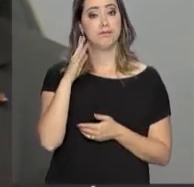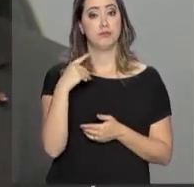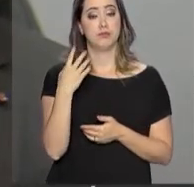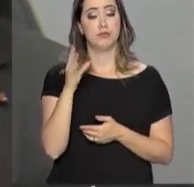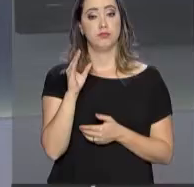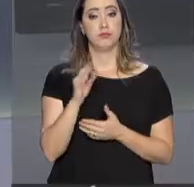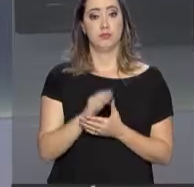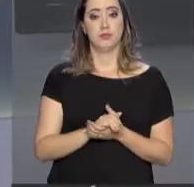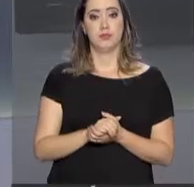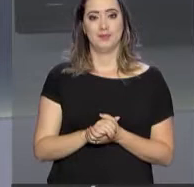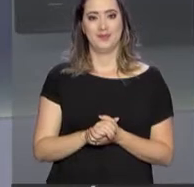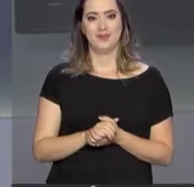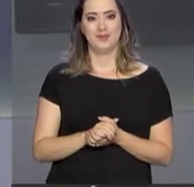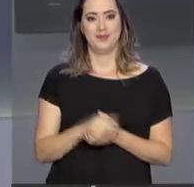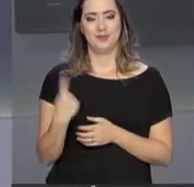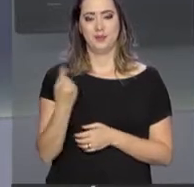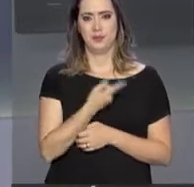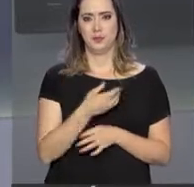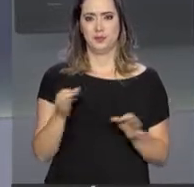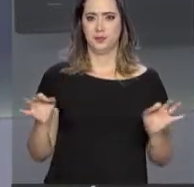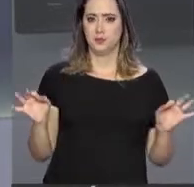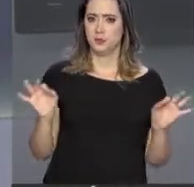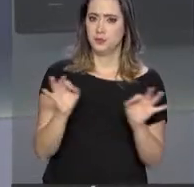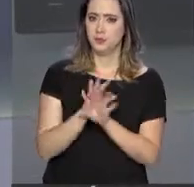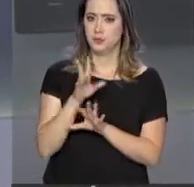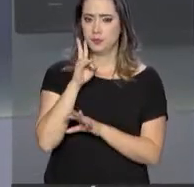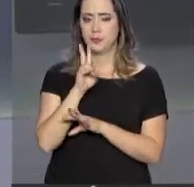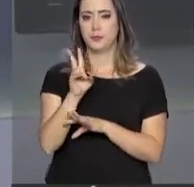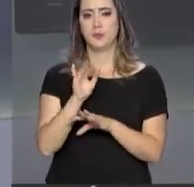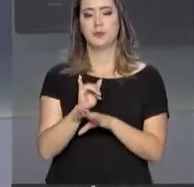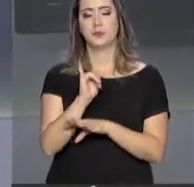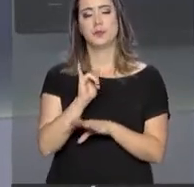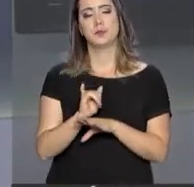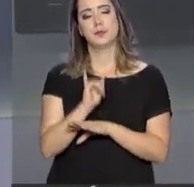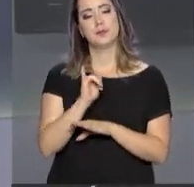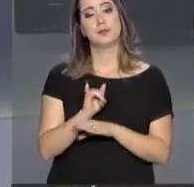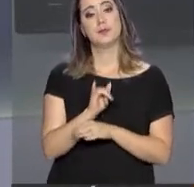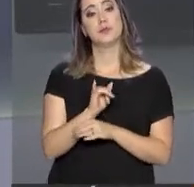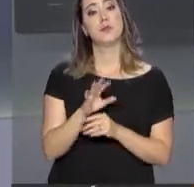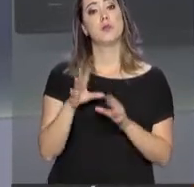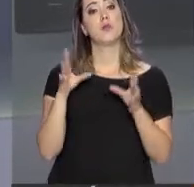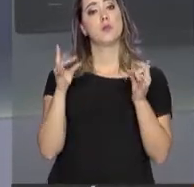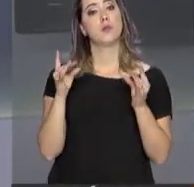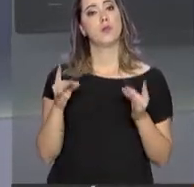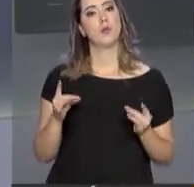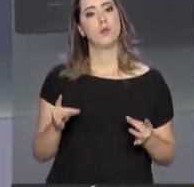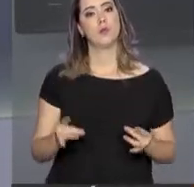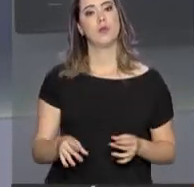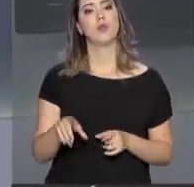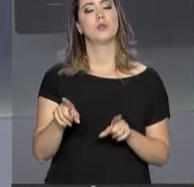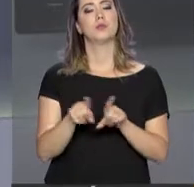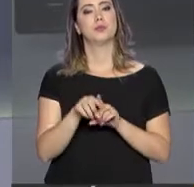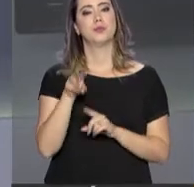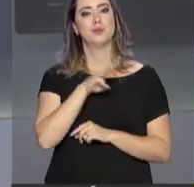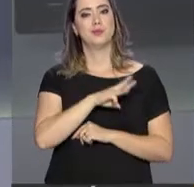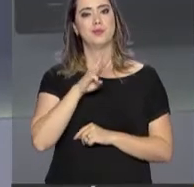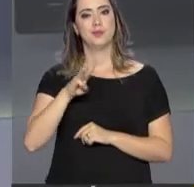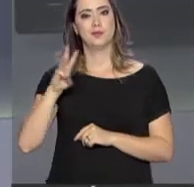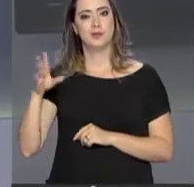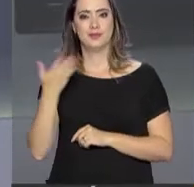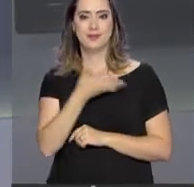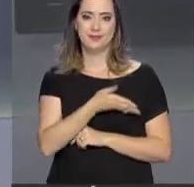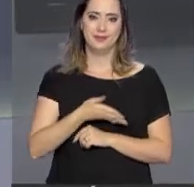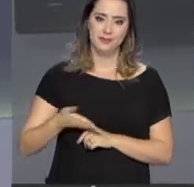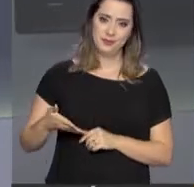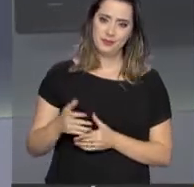nossa atenção e nós ficamos por aqui você pode rever as reportagens no youtube e toda a nossa programação também está